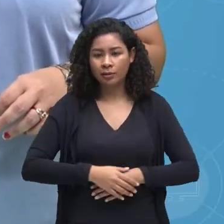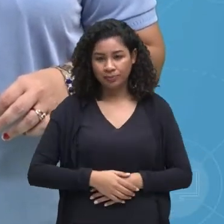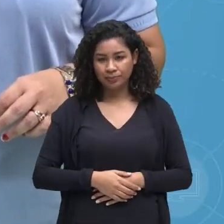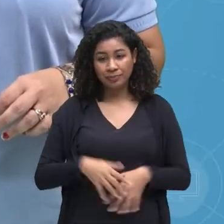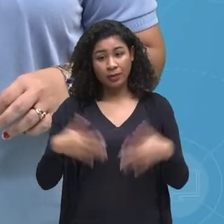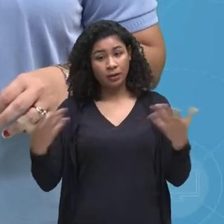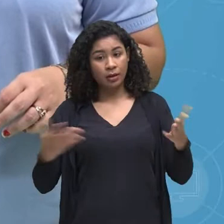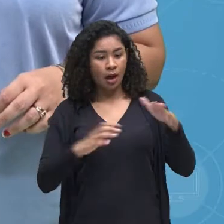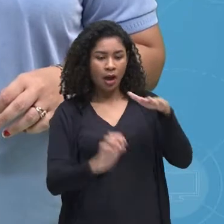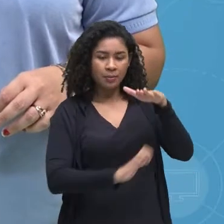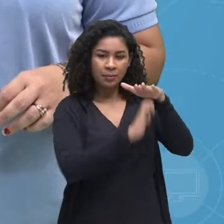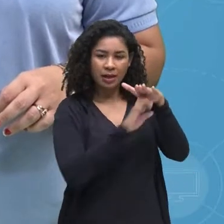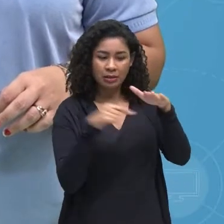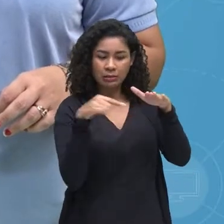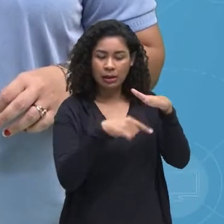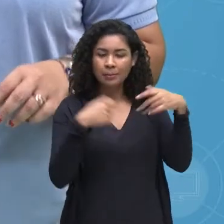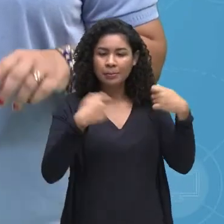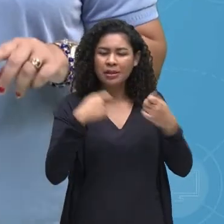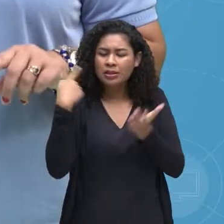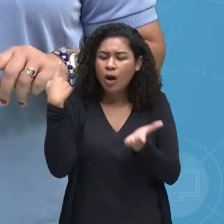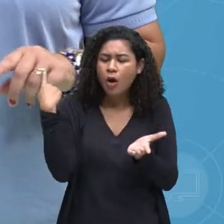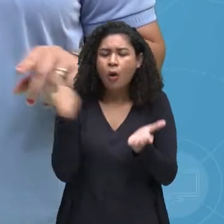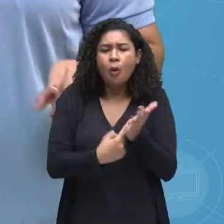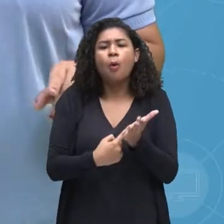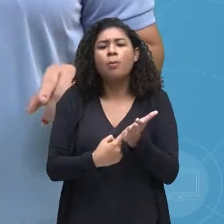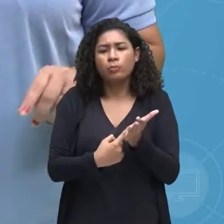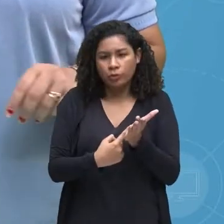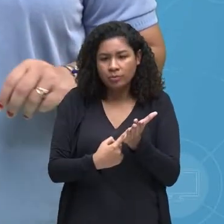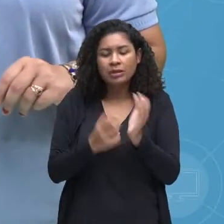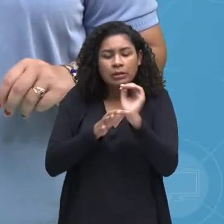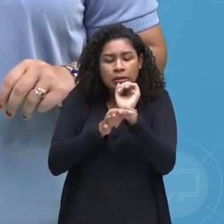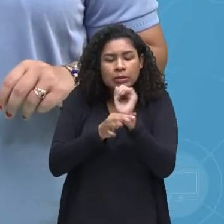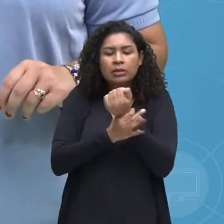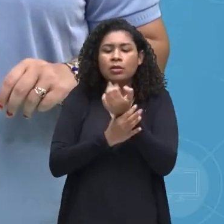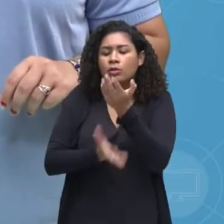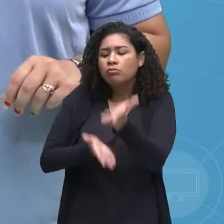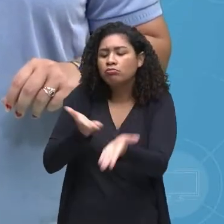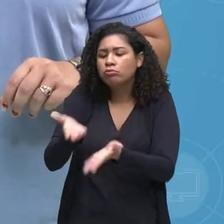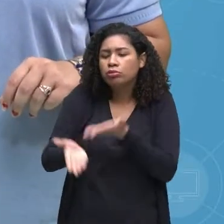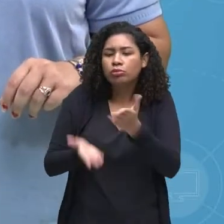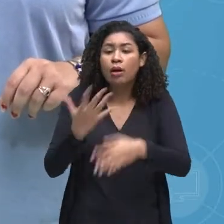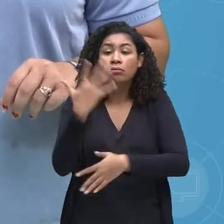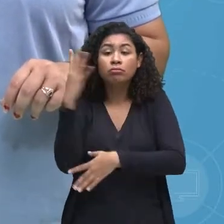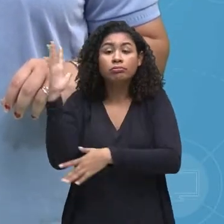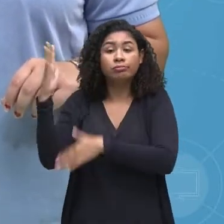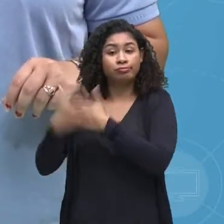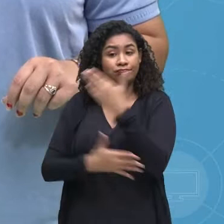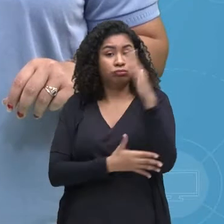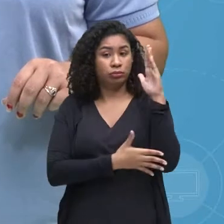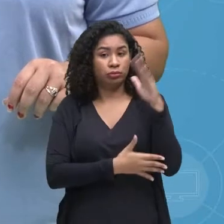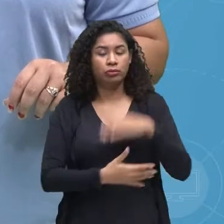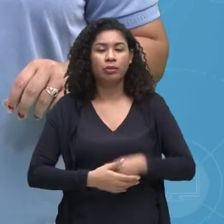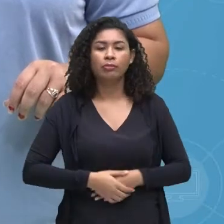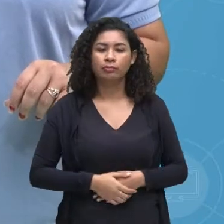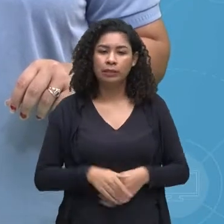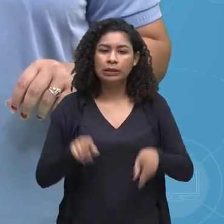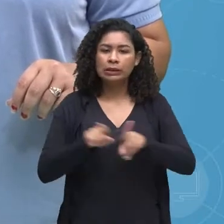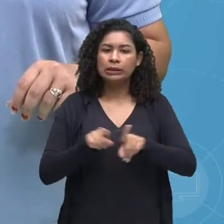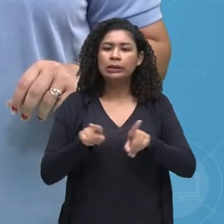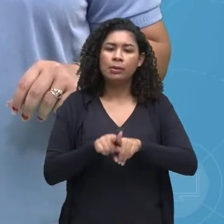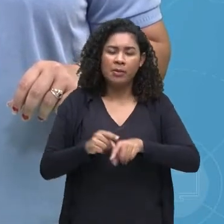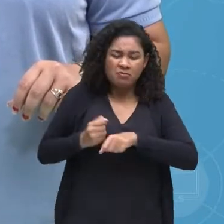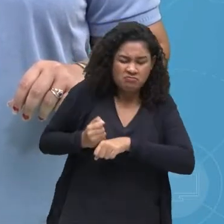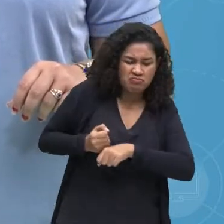compromisso com o meio ambiente no seu processo de produção. exploração de mão de